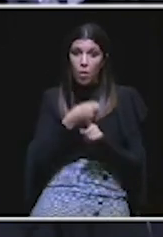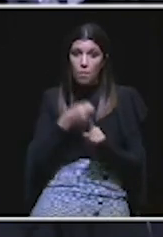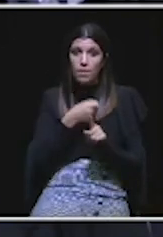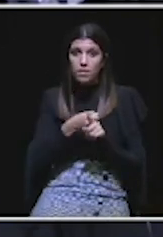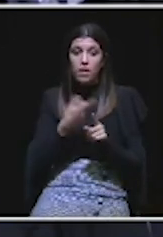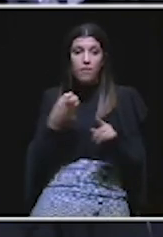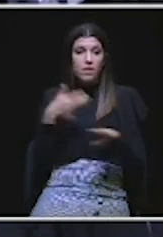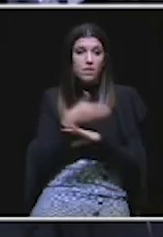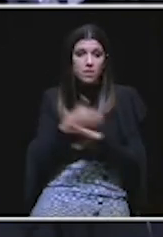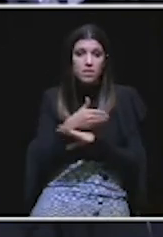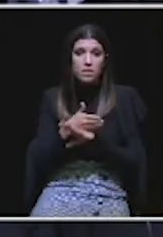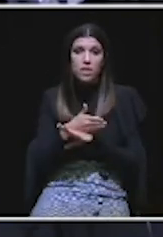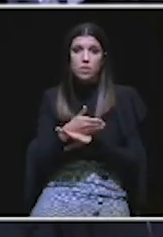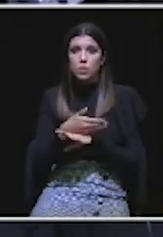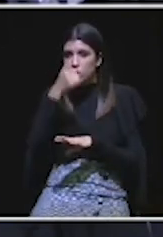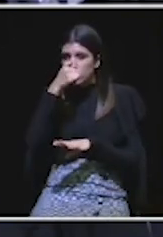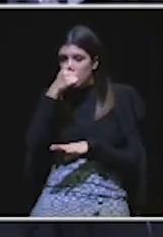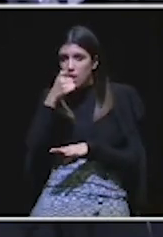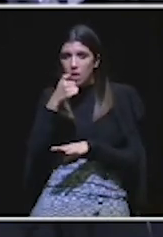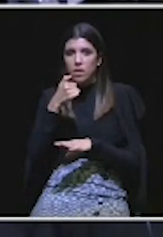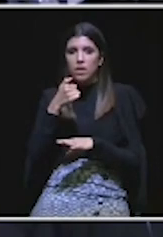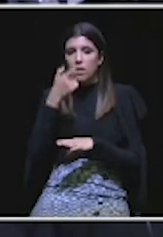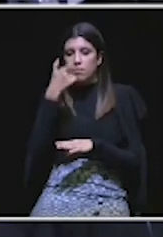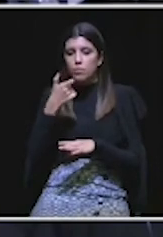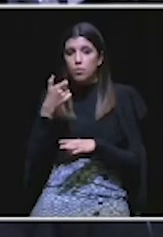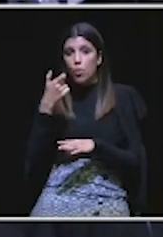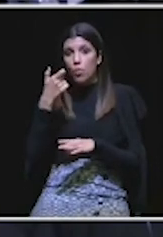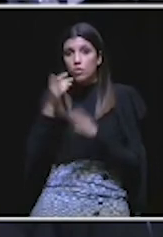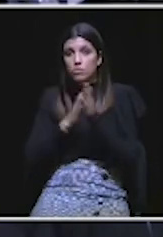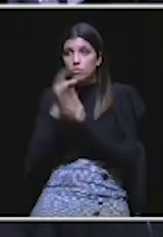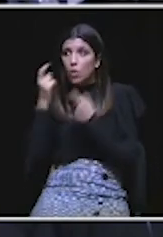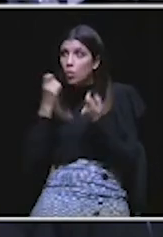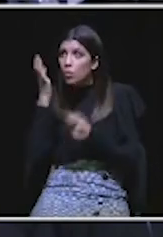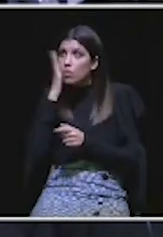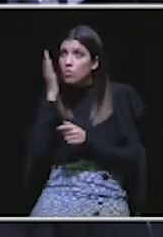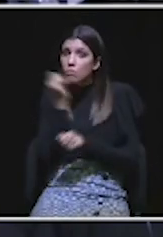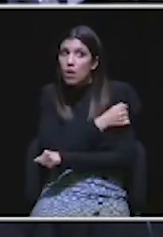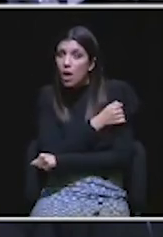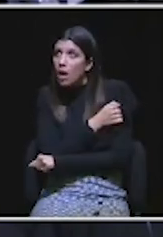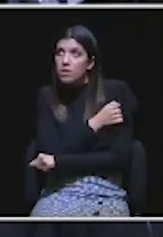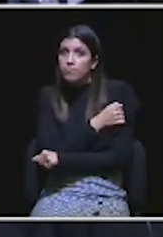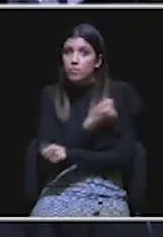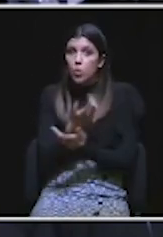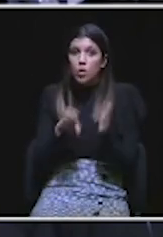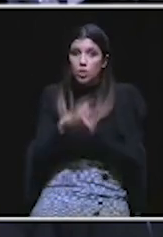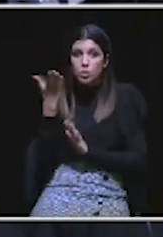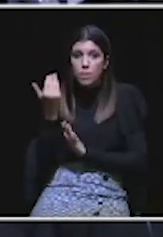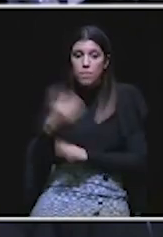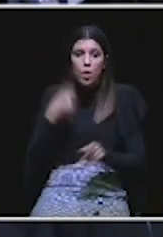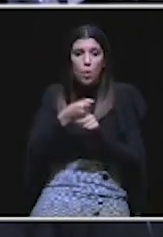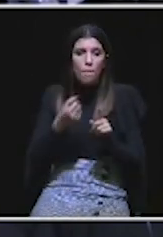falta de acesso, da sobrelotação e da exploração de quem procura um teto em Lisboa. Mas também no combate à precariedade, a cidade tem